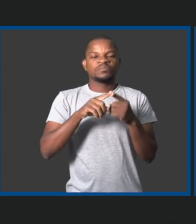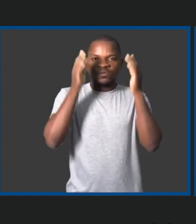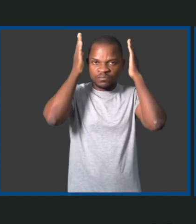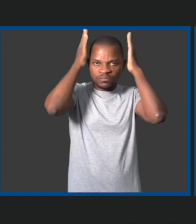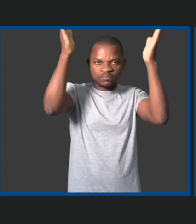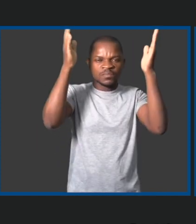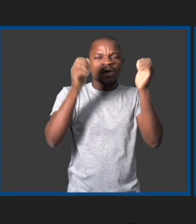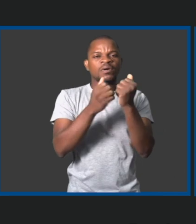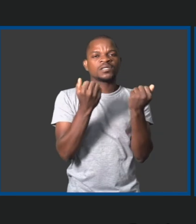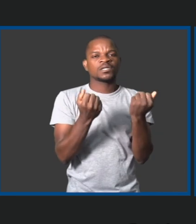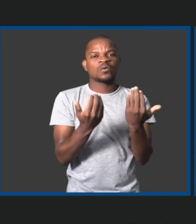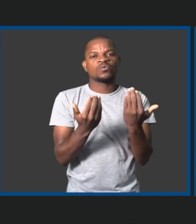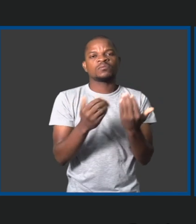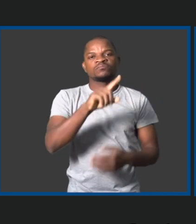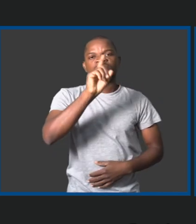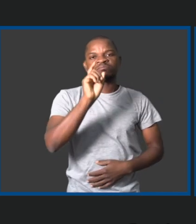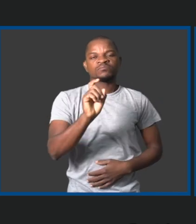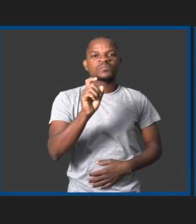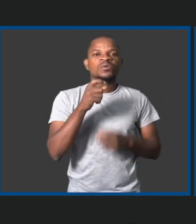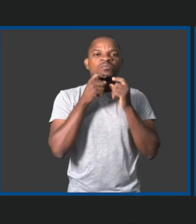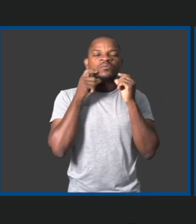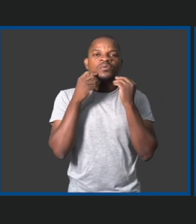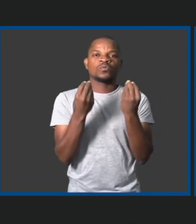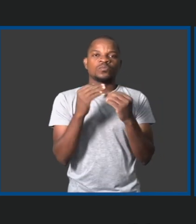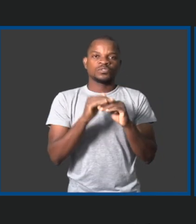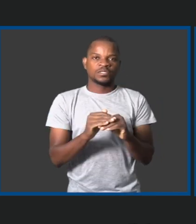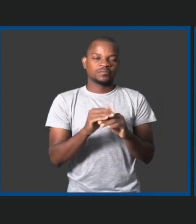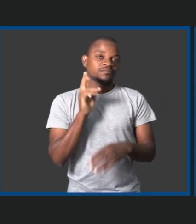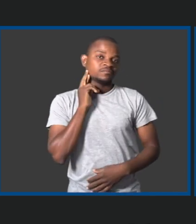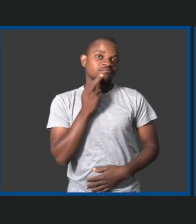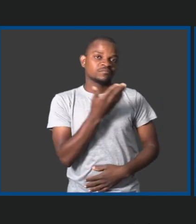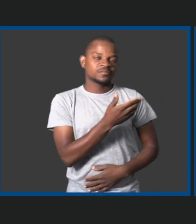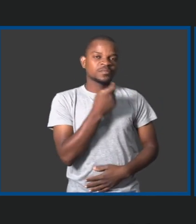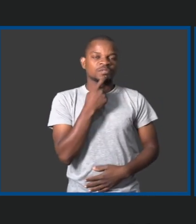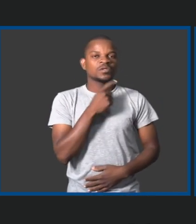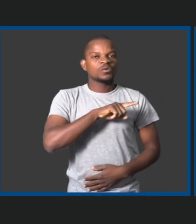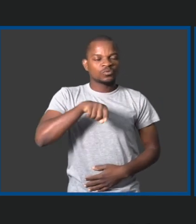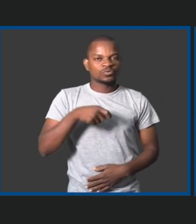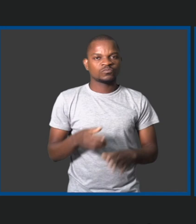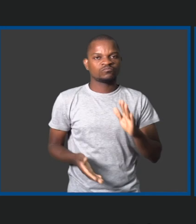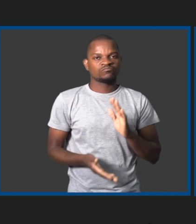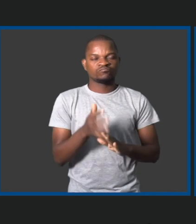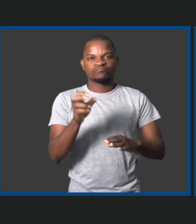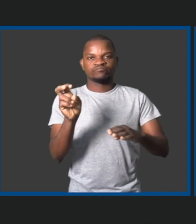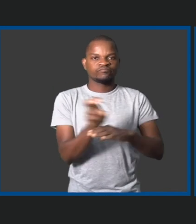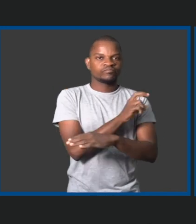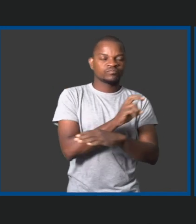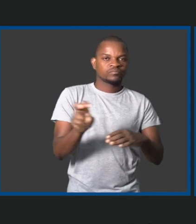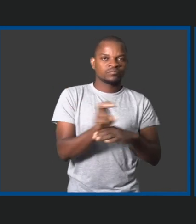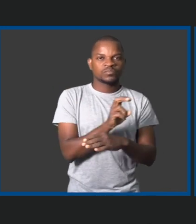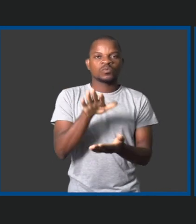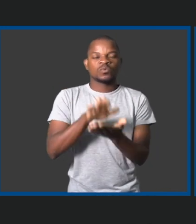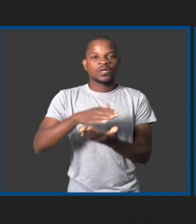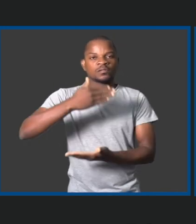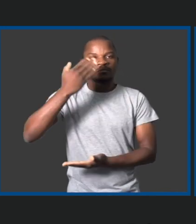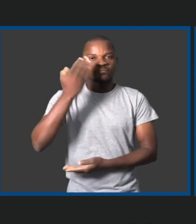Suatina. E qual é a situação neste momento em Moçambique? Nós reforçamos a nossa vigilância, tanto nos pontos